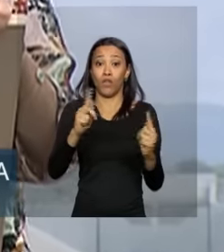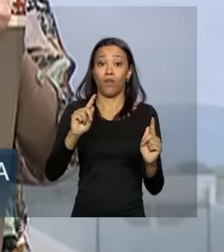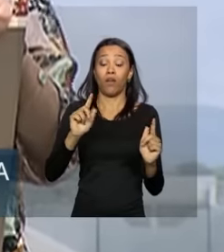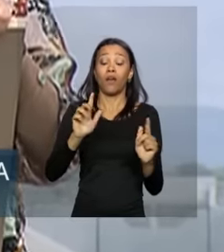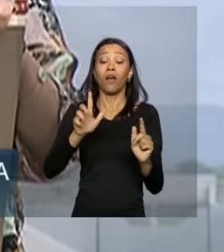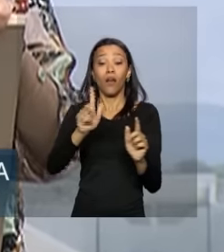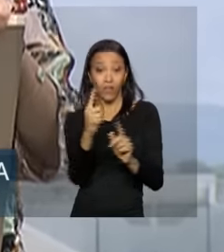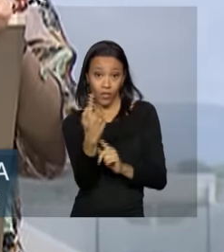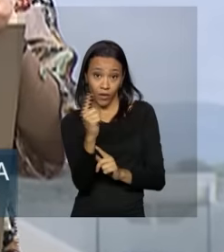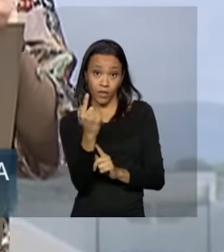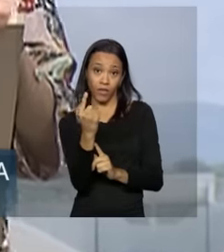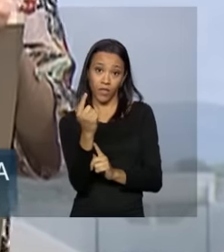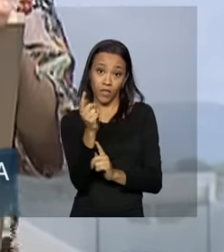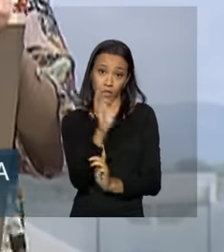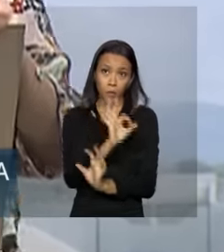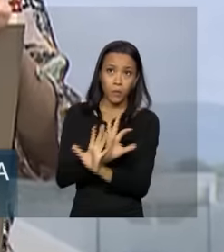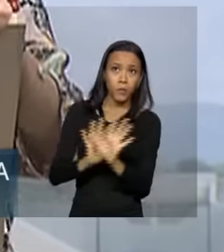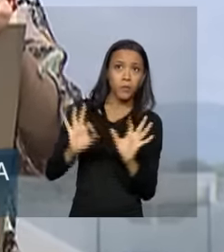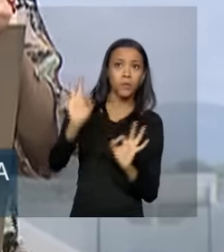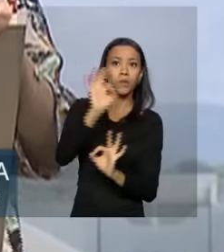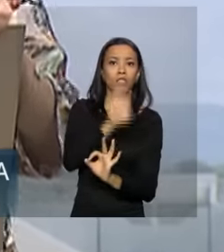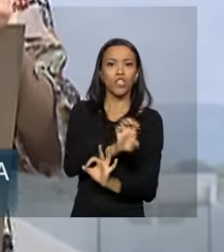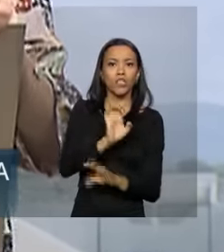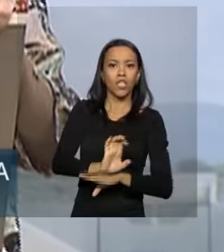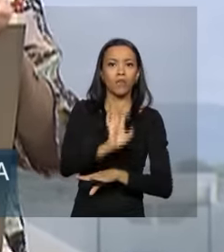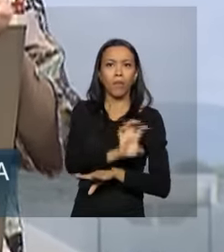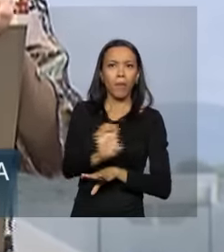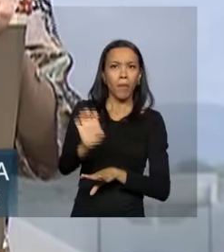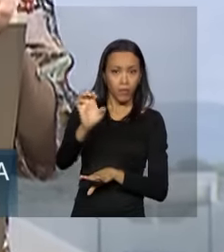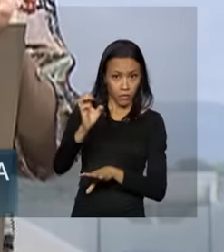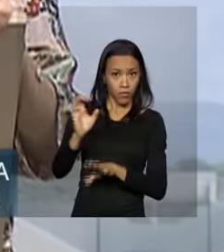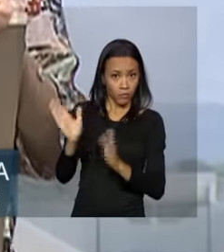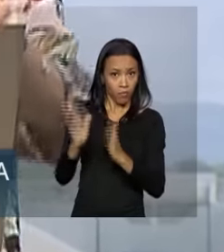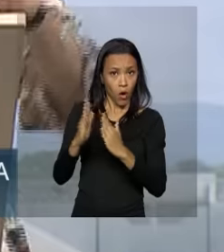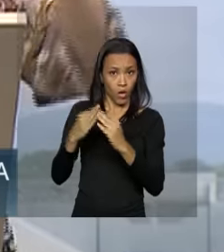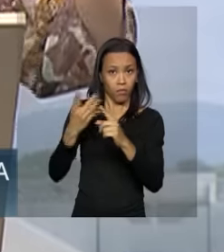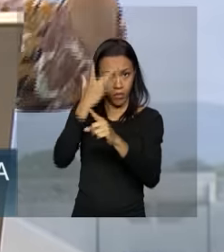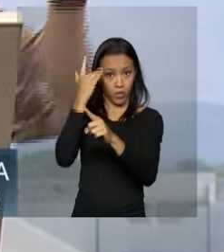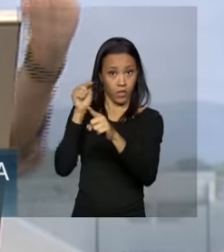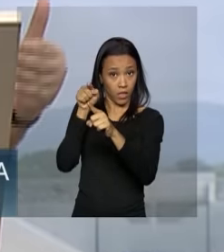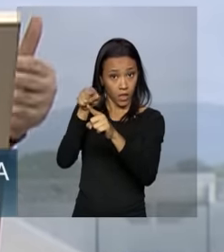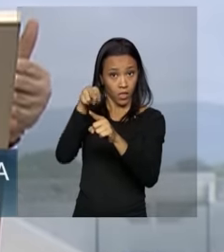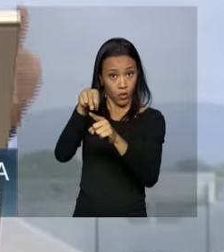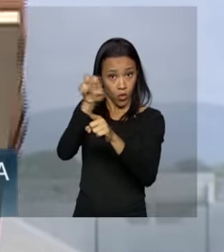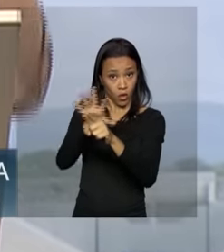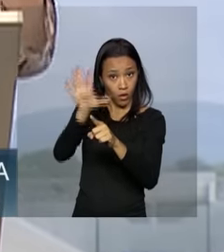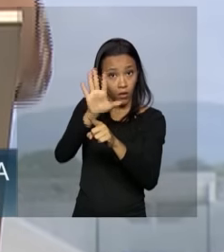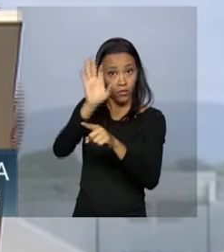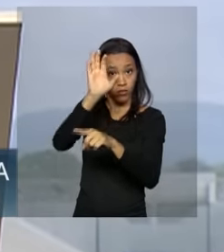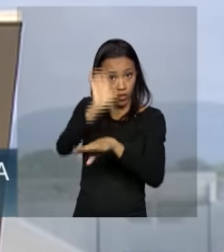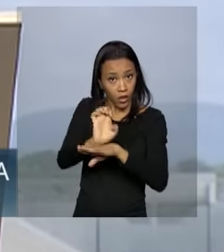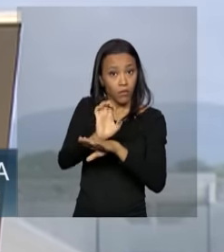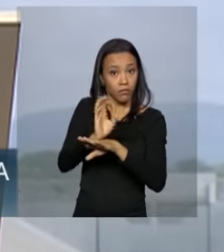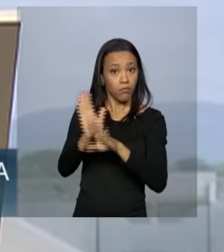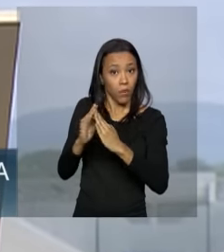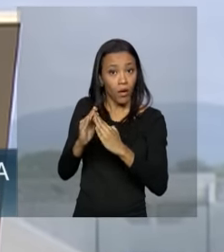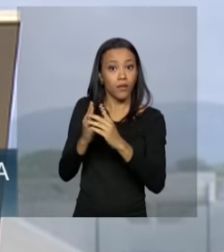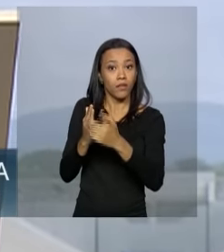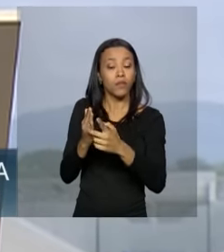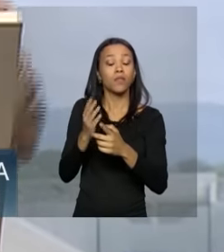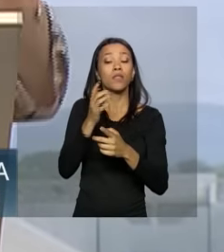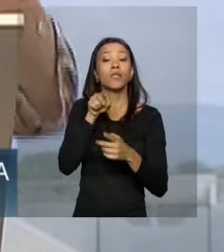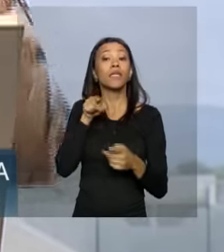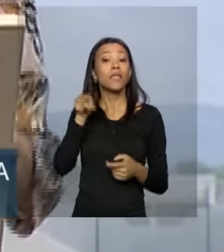de reequilibrar a geografia. Não mora gente aqui? Mora. Nós queremos que essas pessoas